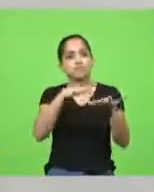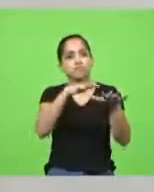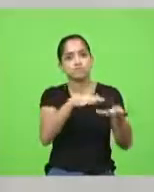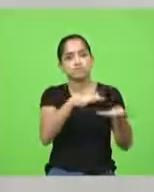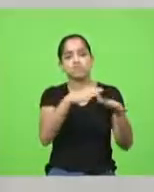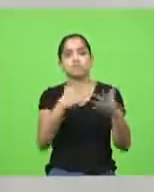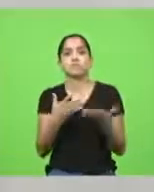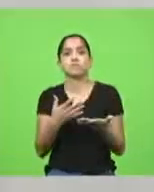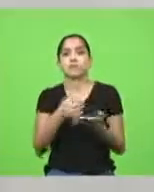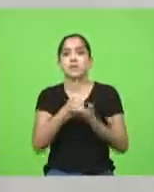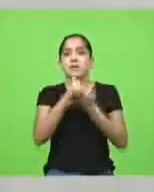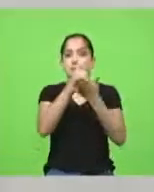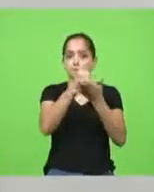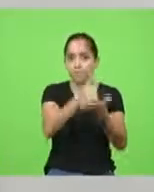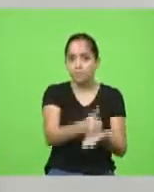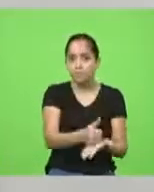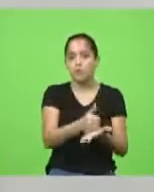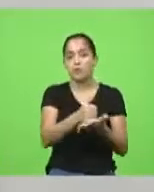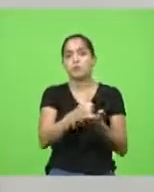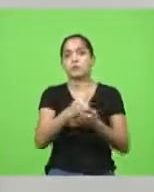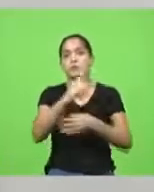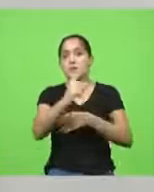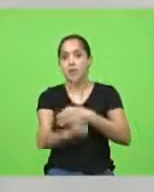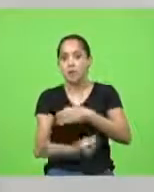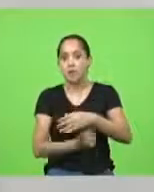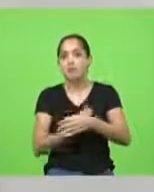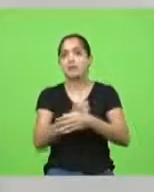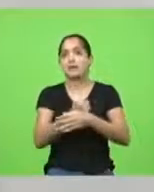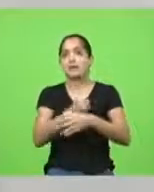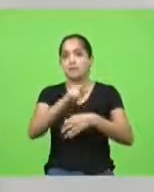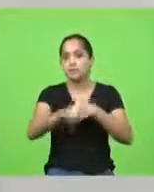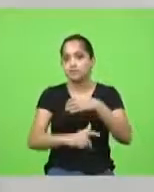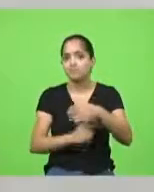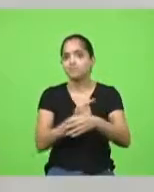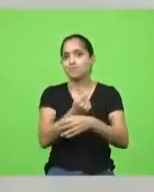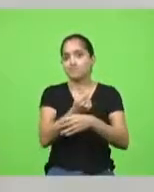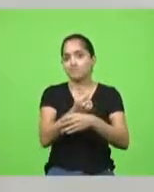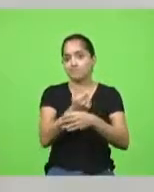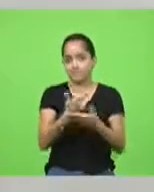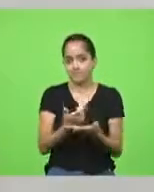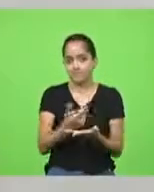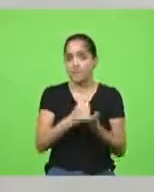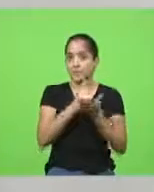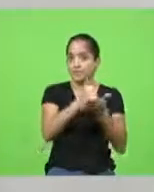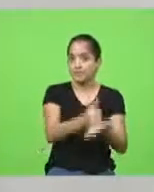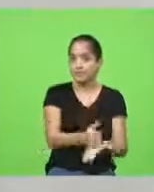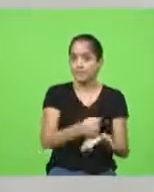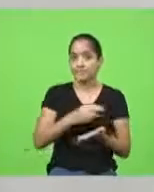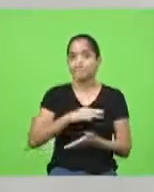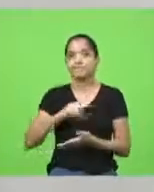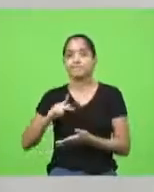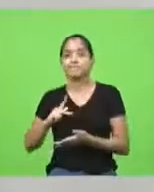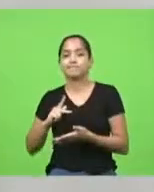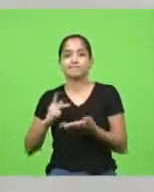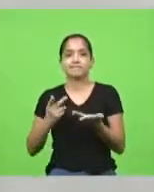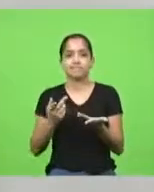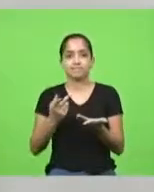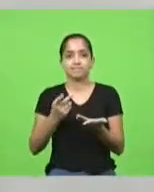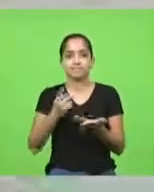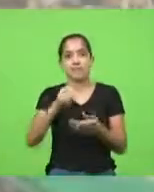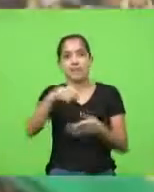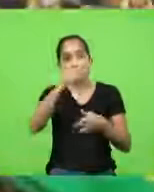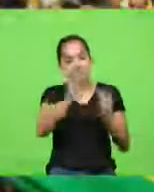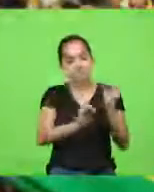Jato, em apoio ao ministro Sérgio Moro, em apoio ao Ministério Público Federal, para que ele colocasse na